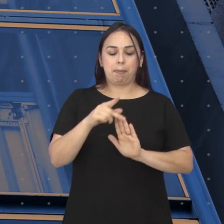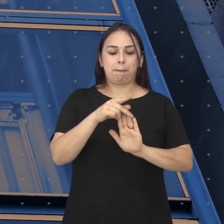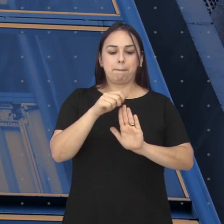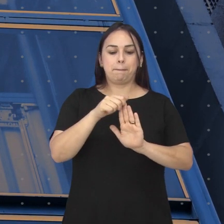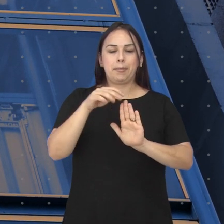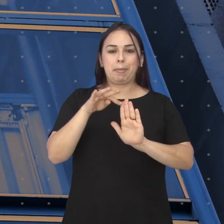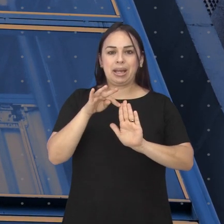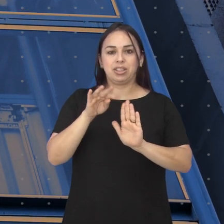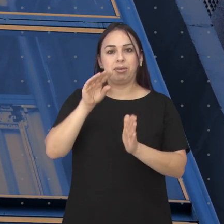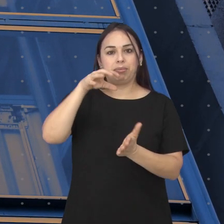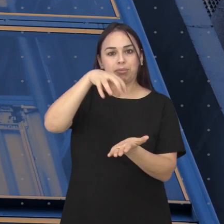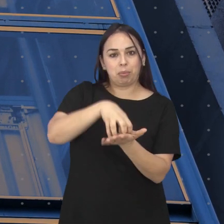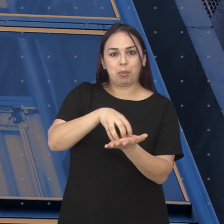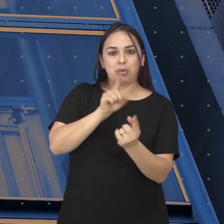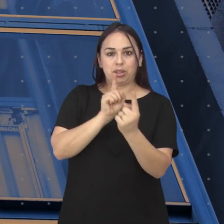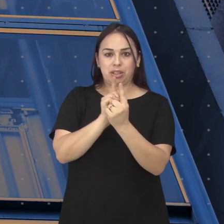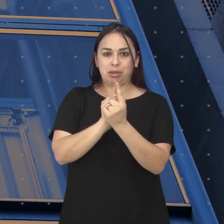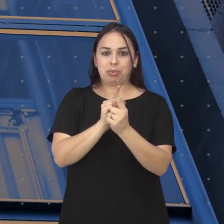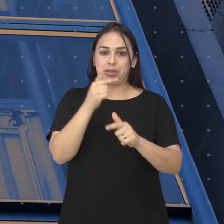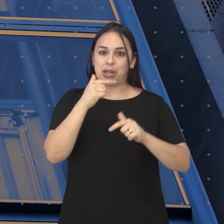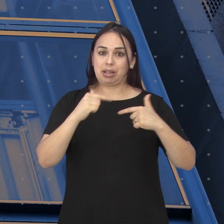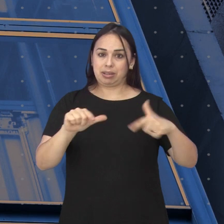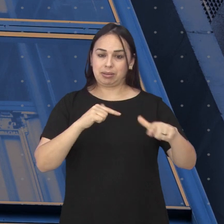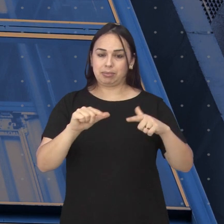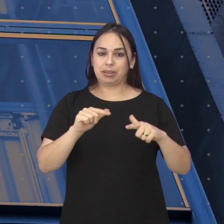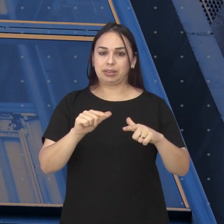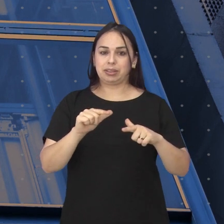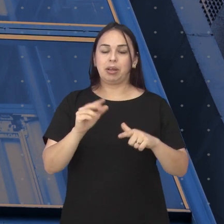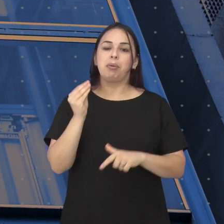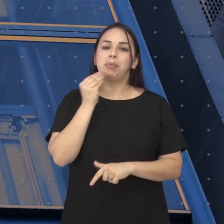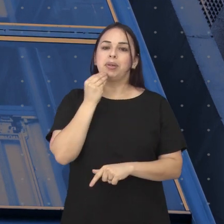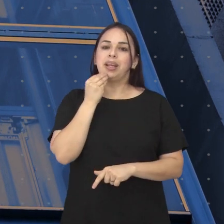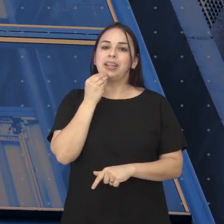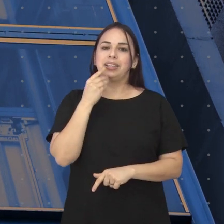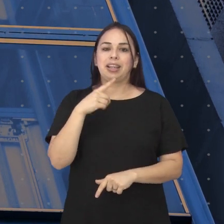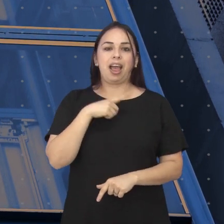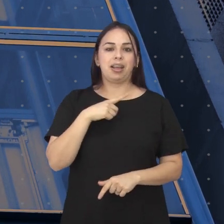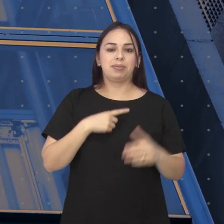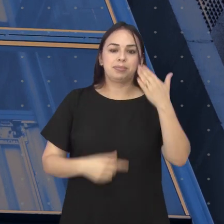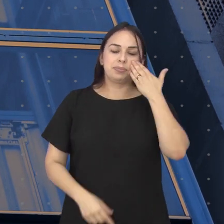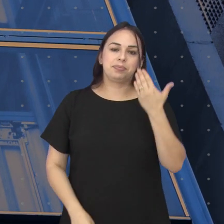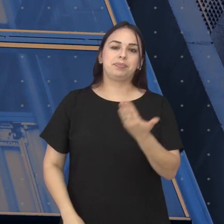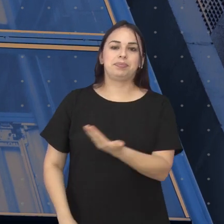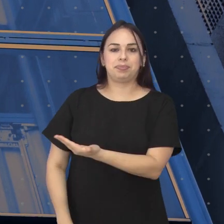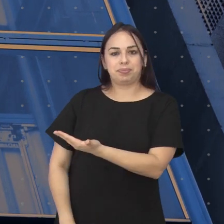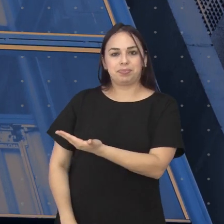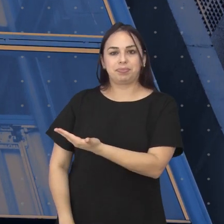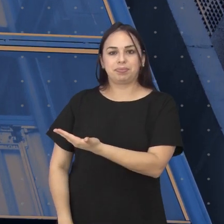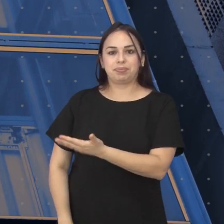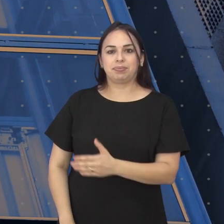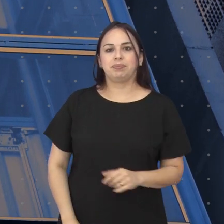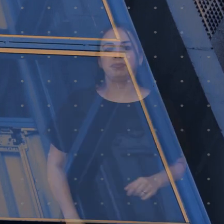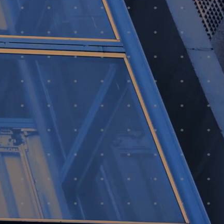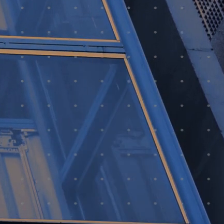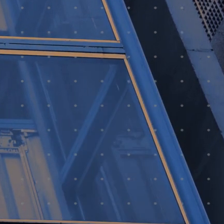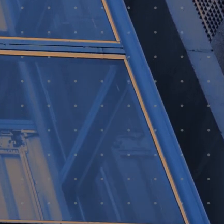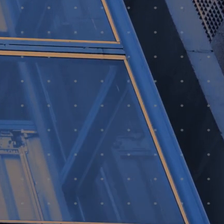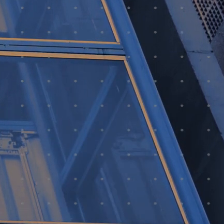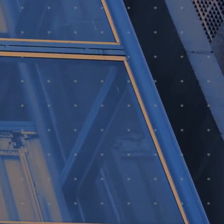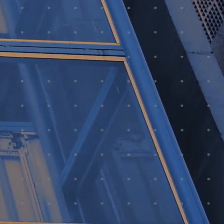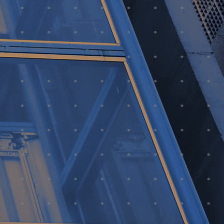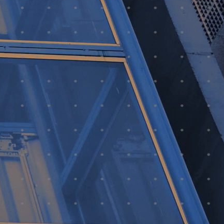O PAT, Posto de Atendimento ao Trabalhador de São José dos Campos, tem oportunidades de emprego para